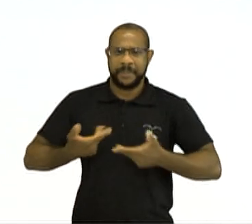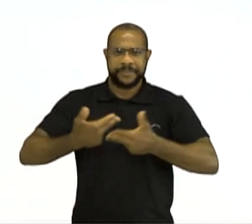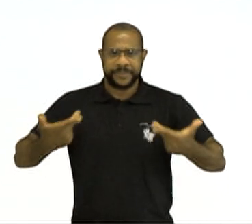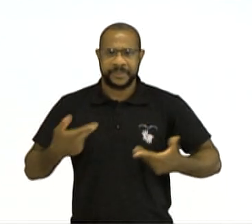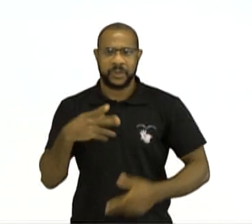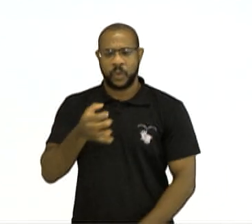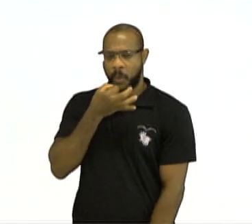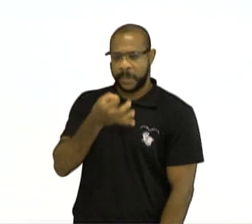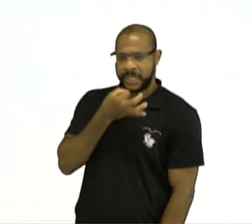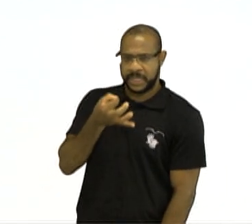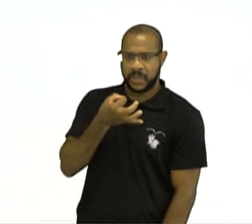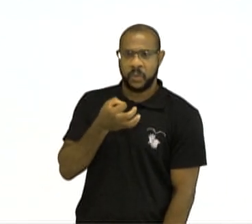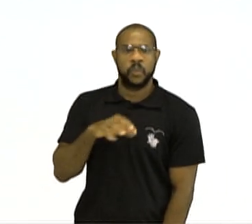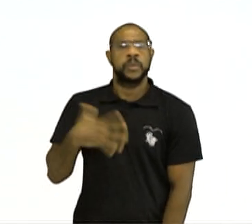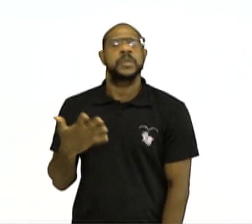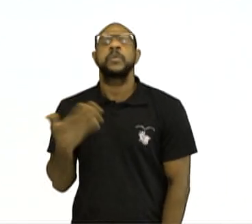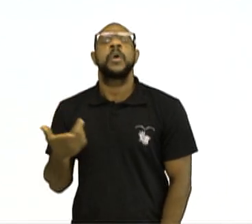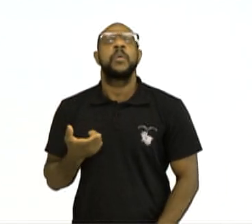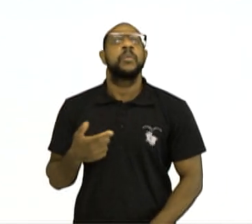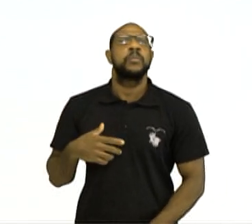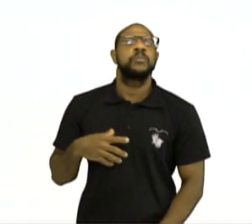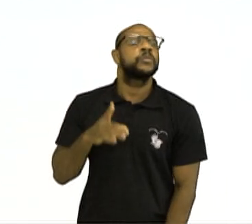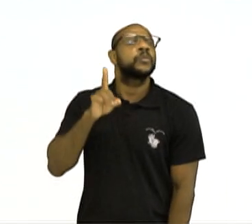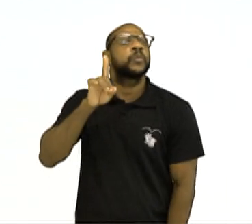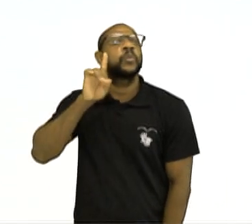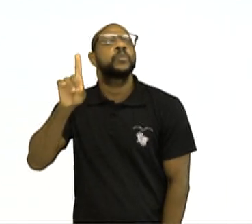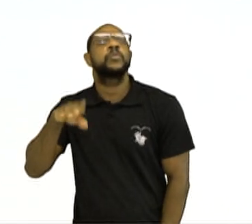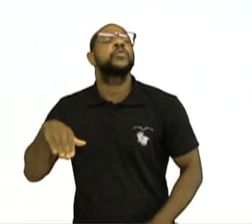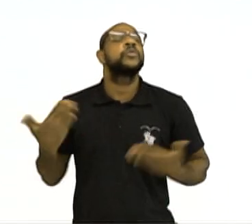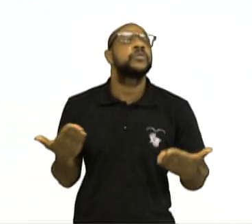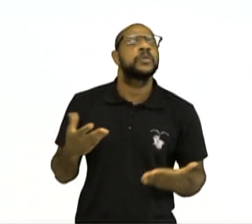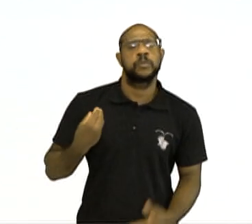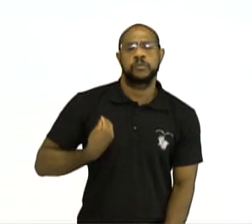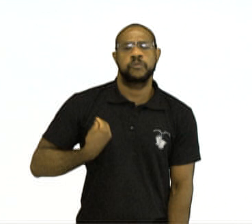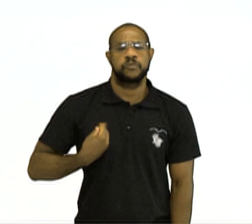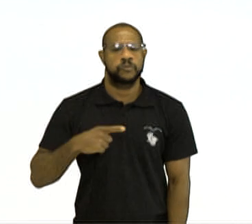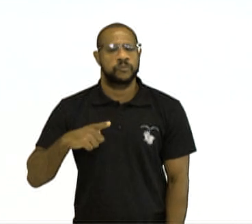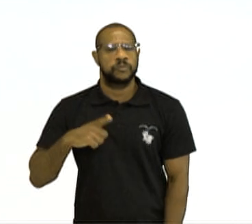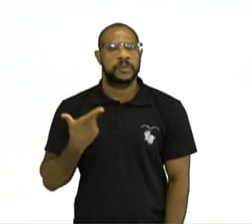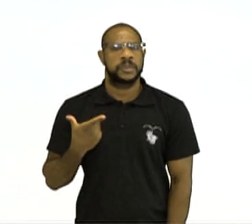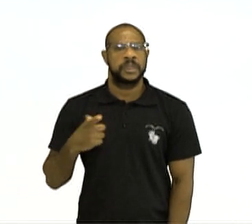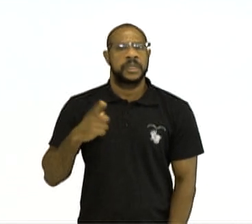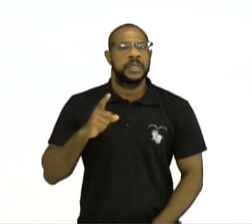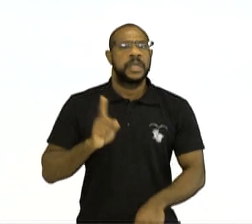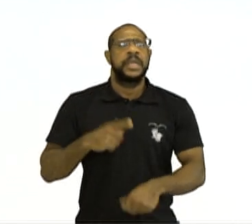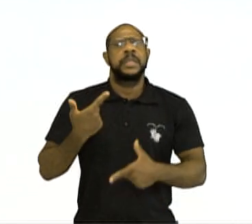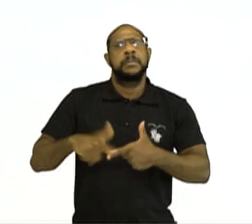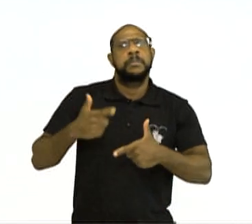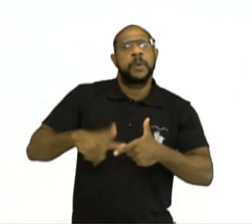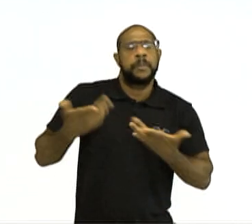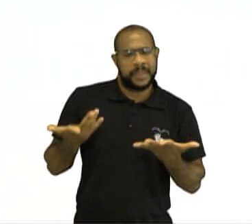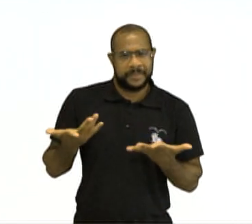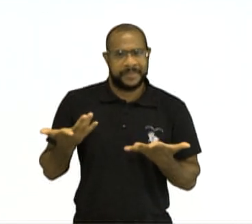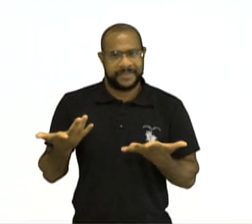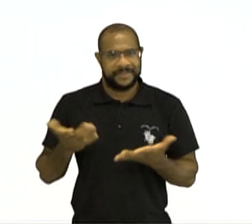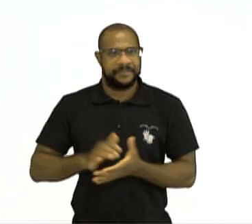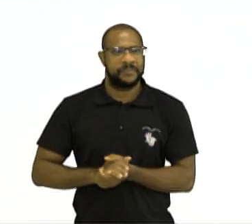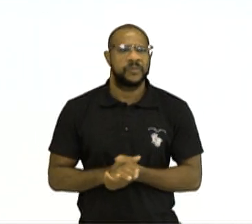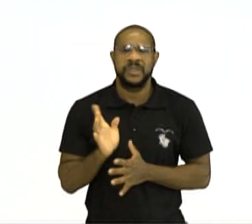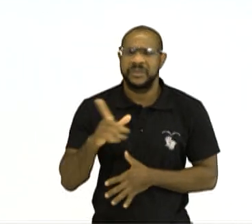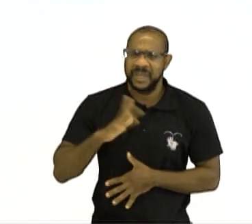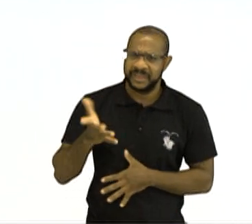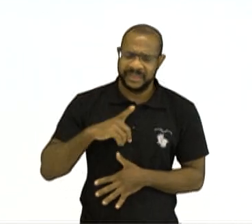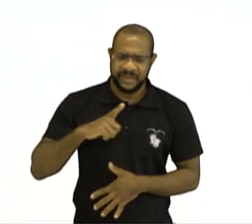opinião? Em que momentos comumente vivencia-se esta situação? Você já esteve diante